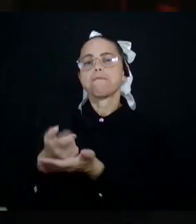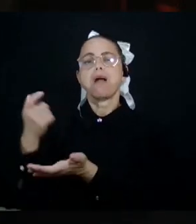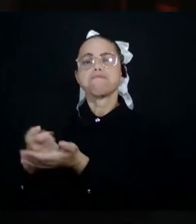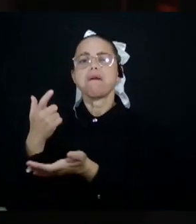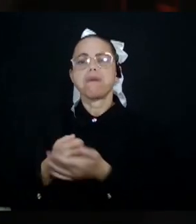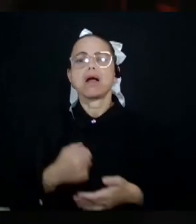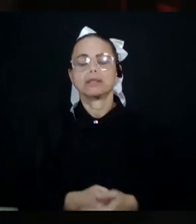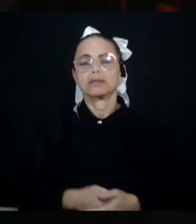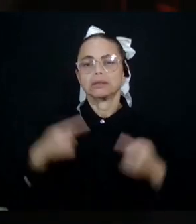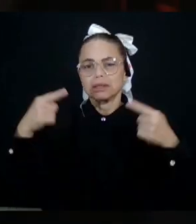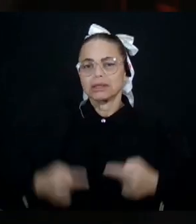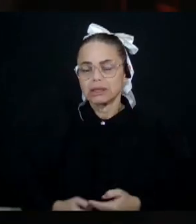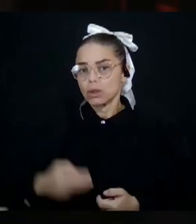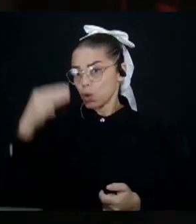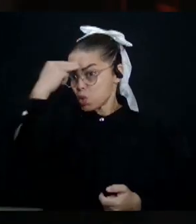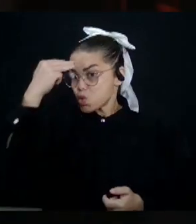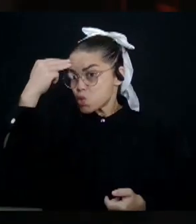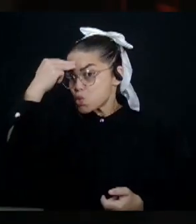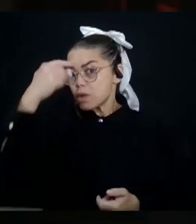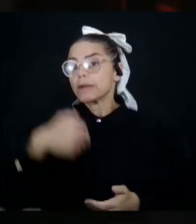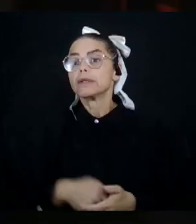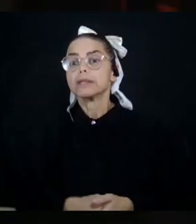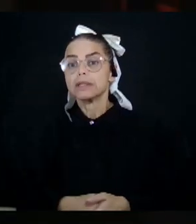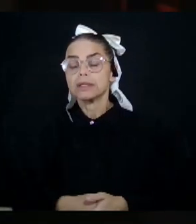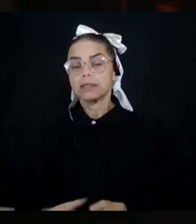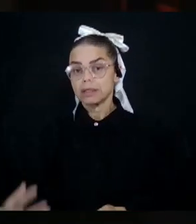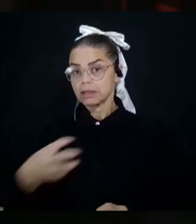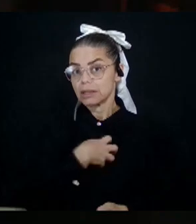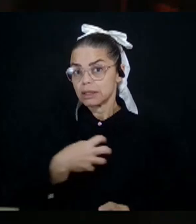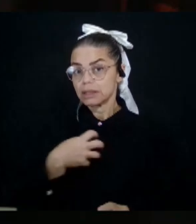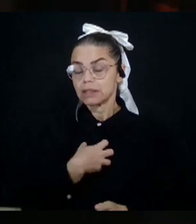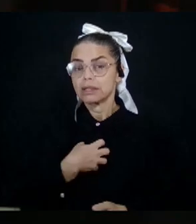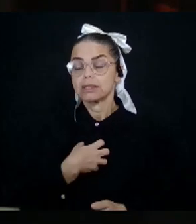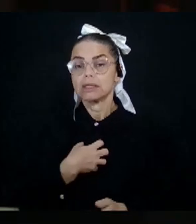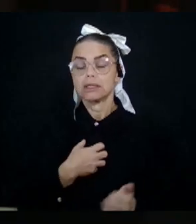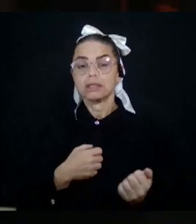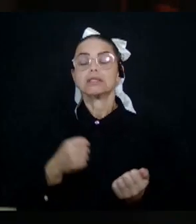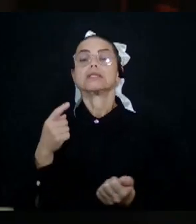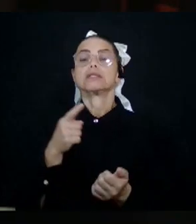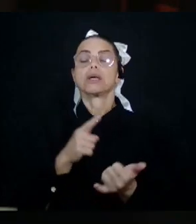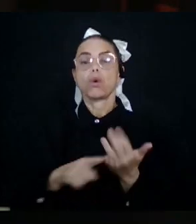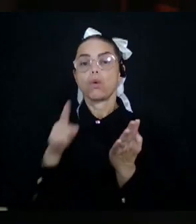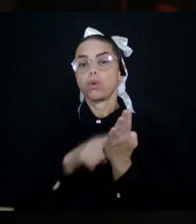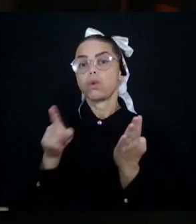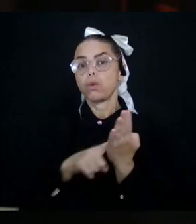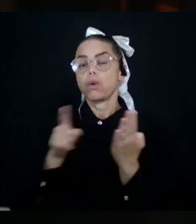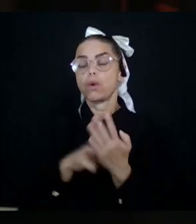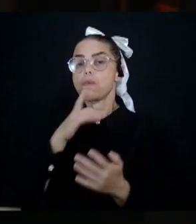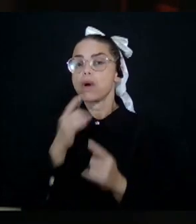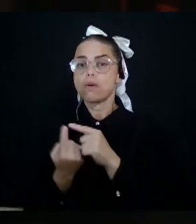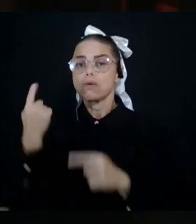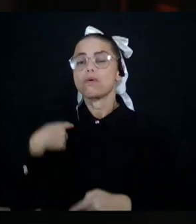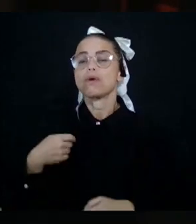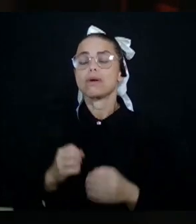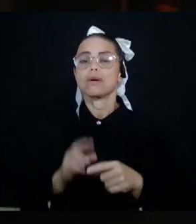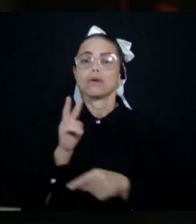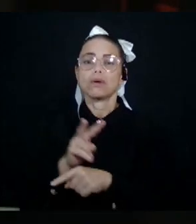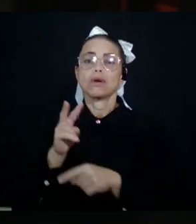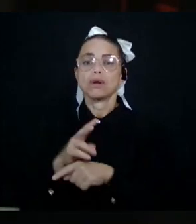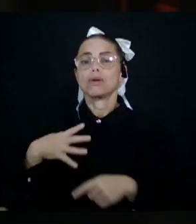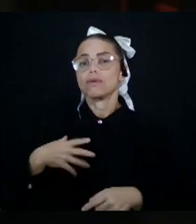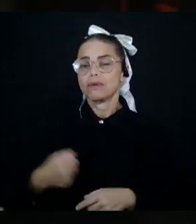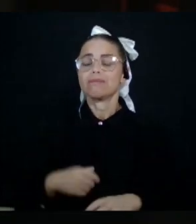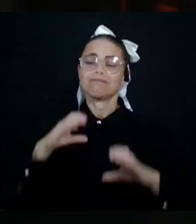desafios mentais, emocionais, digitais. Os pais de ontem criaram os filhos apesar das crises, lembra disso?